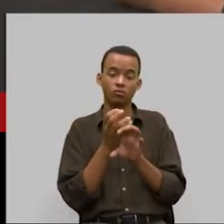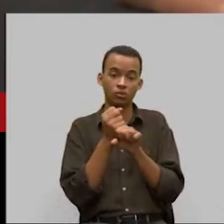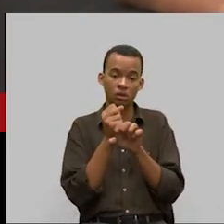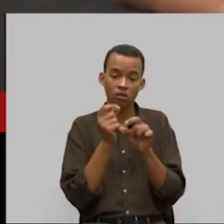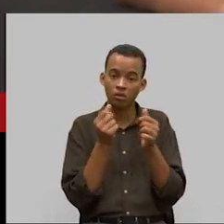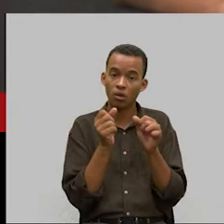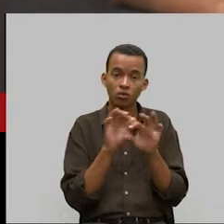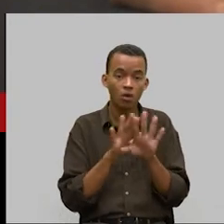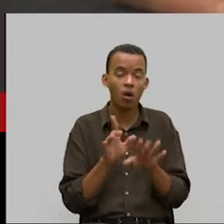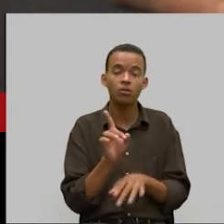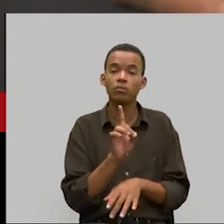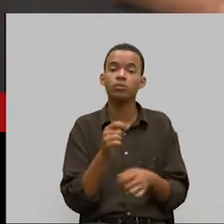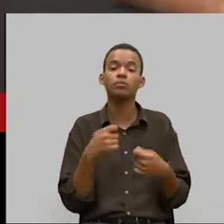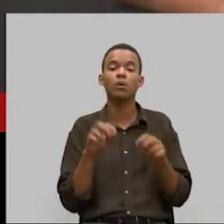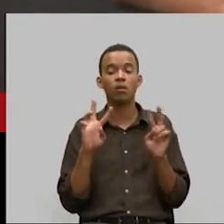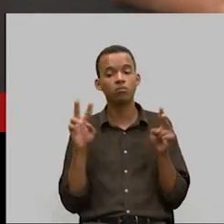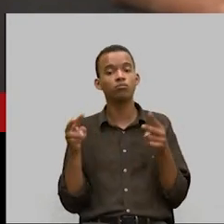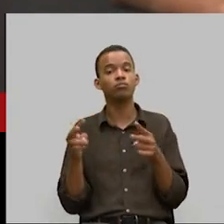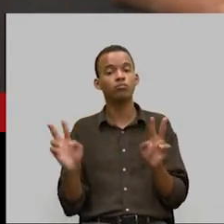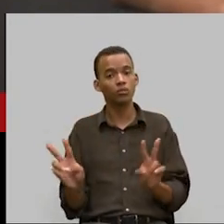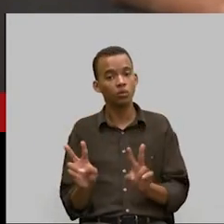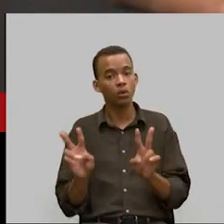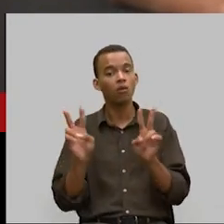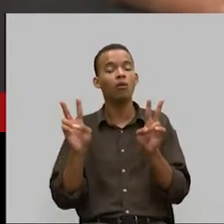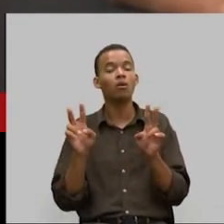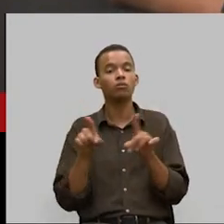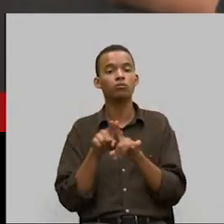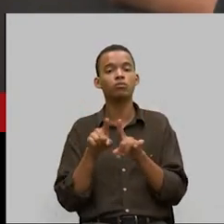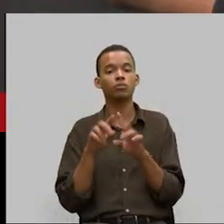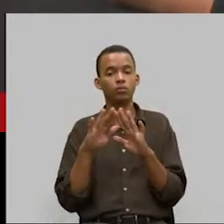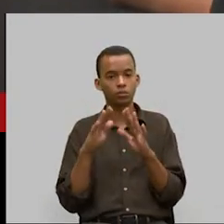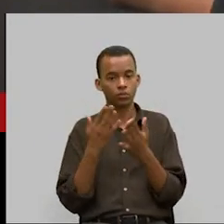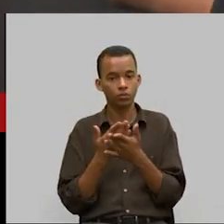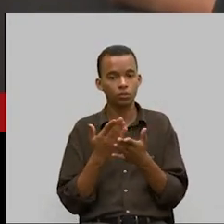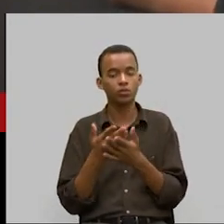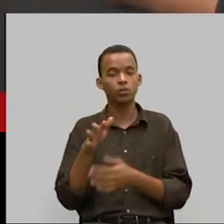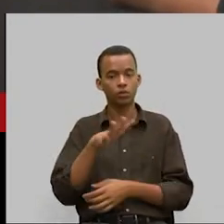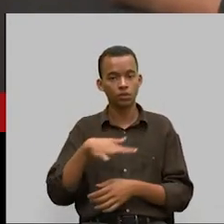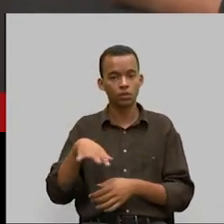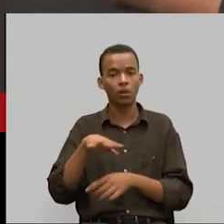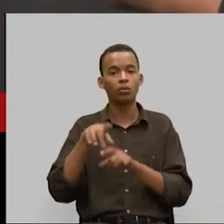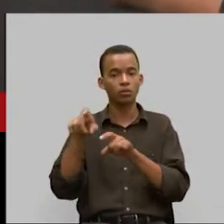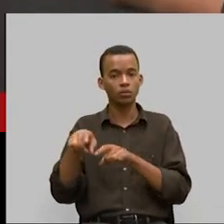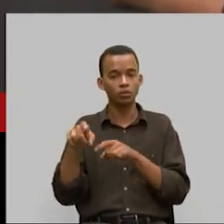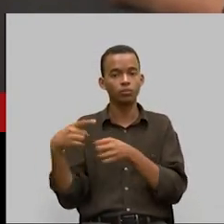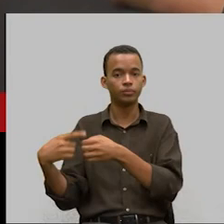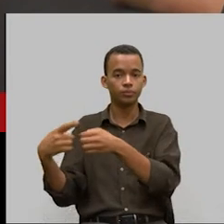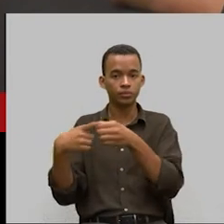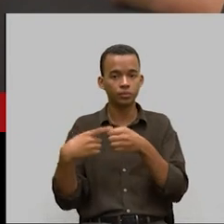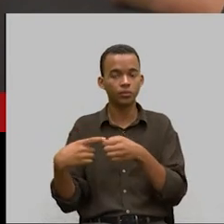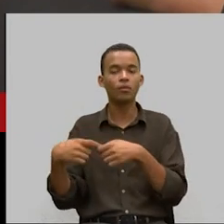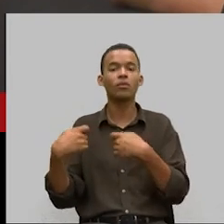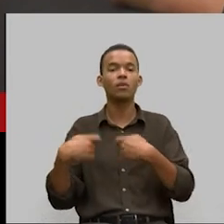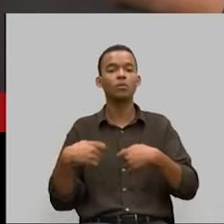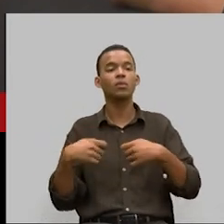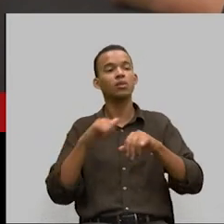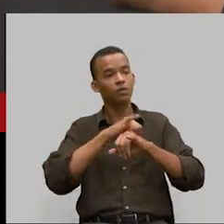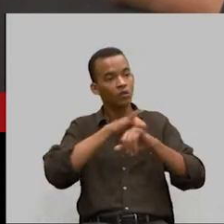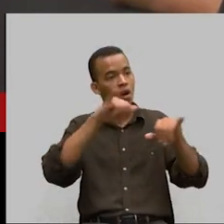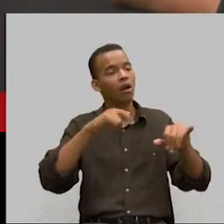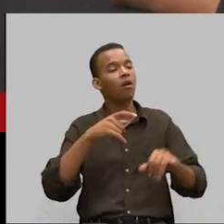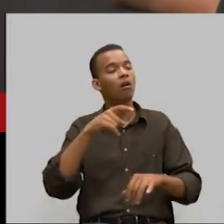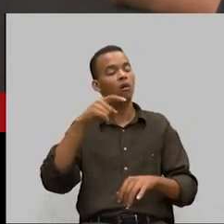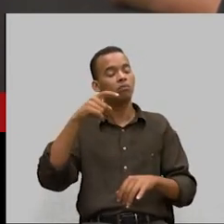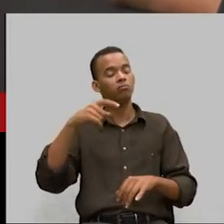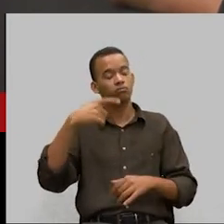valorização e para que as escolas eh lá na no nos municípios se decare escolas do campo